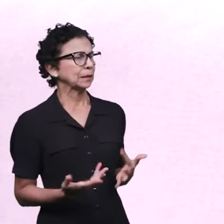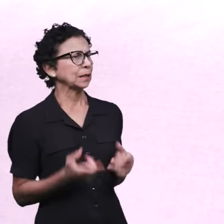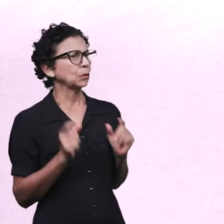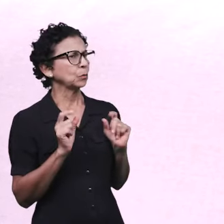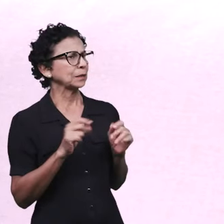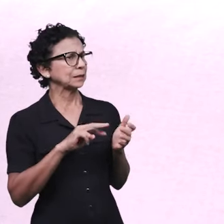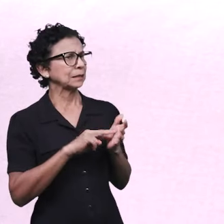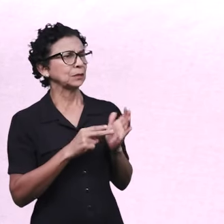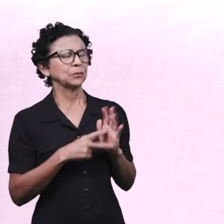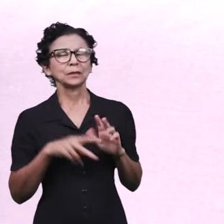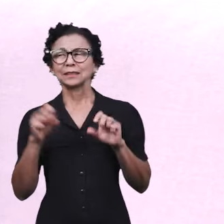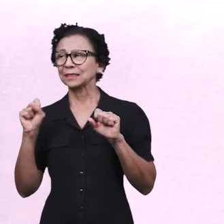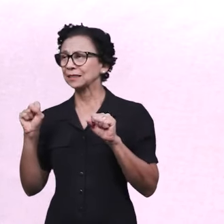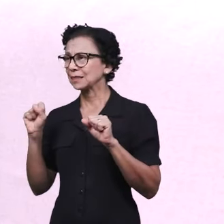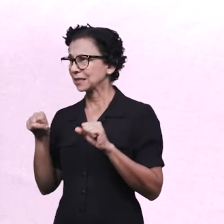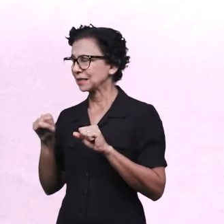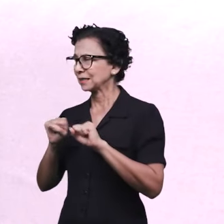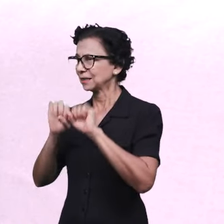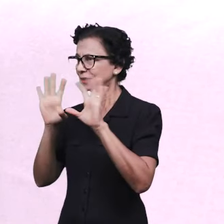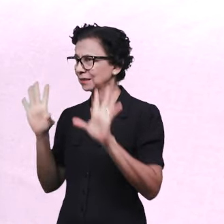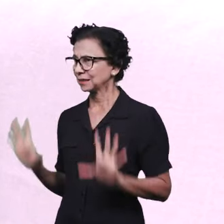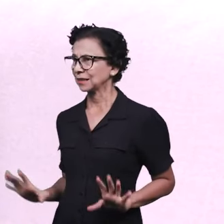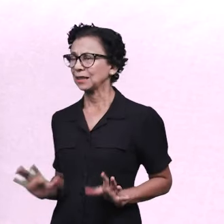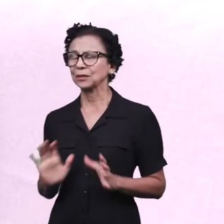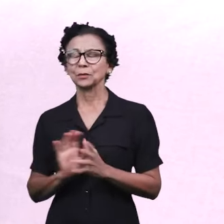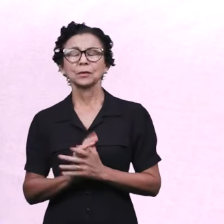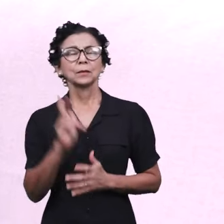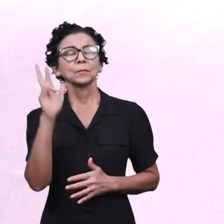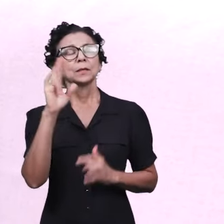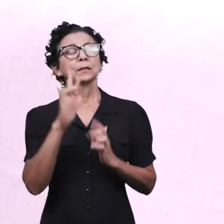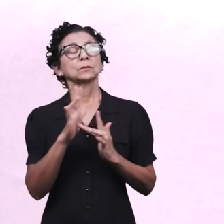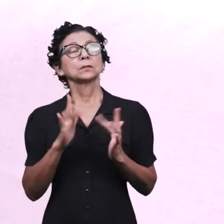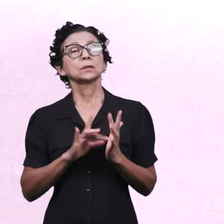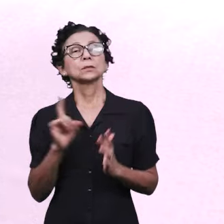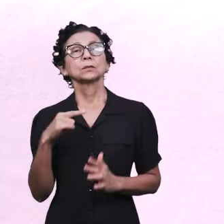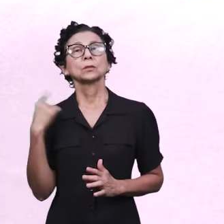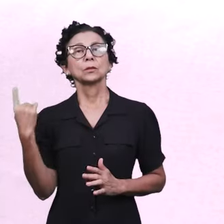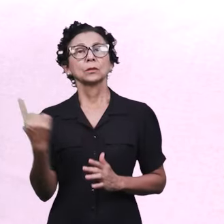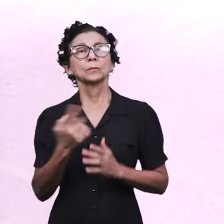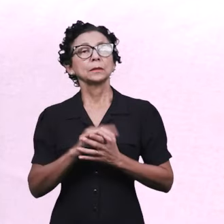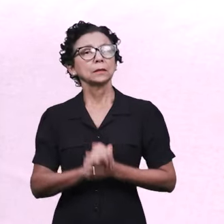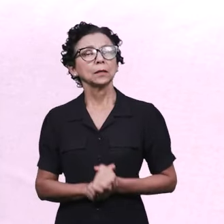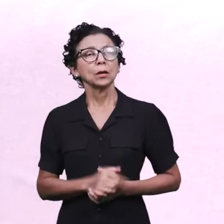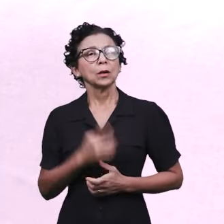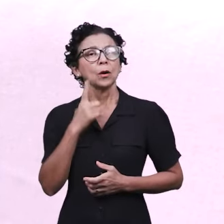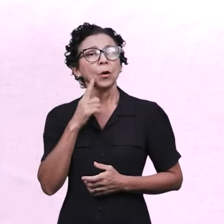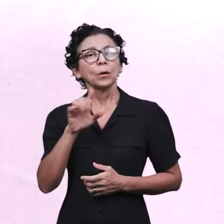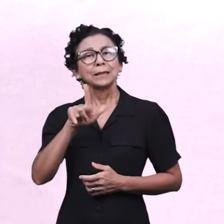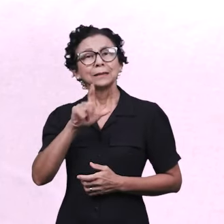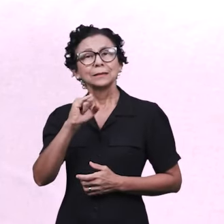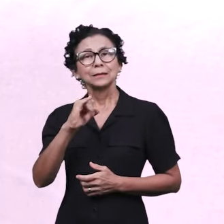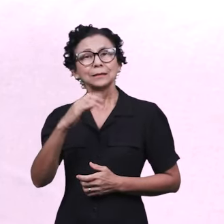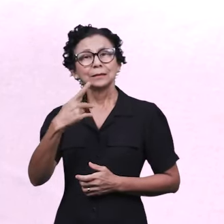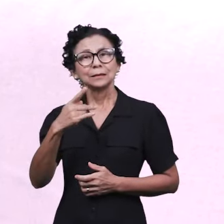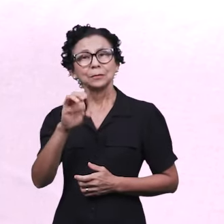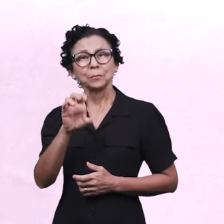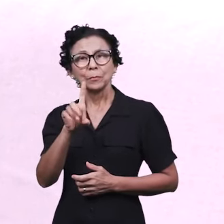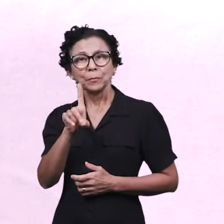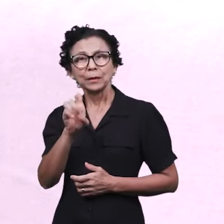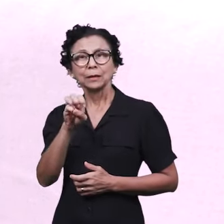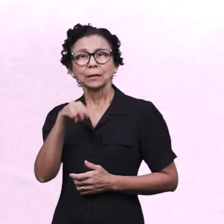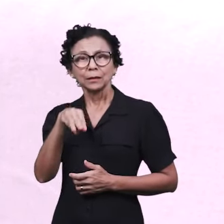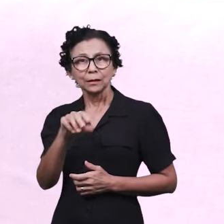Daniele com maior prazer a paz do senhor a todos hoje eu vou falar sobre o lipedema que é uma doença que esteve em